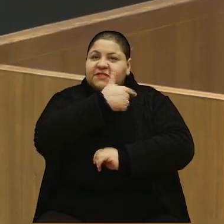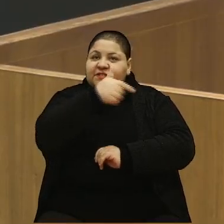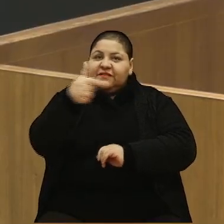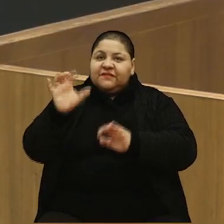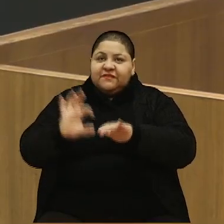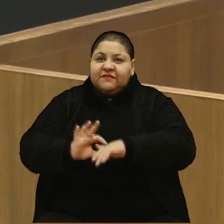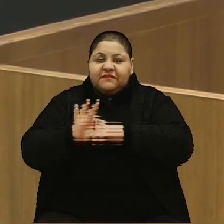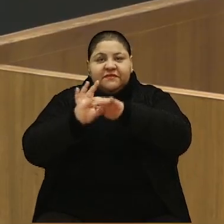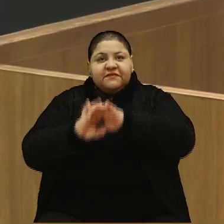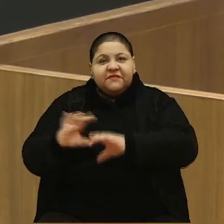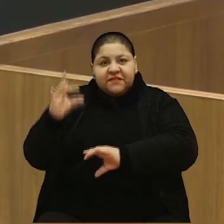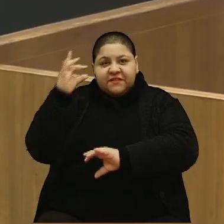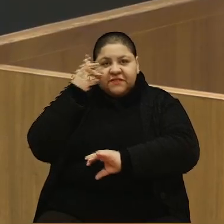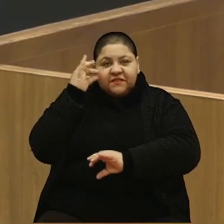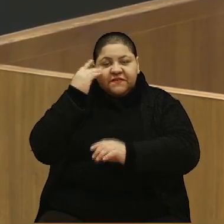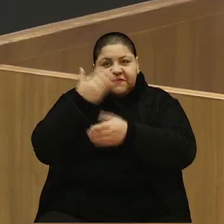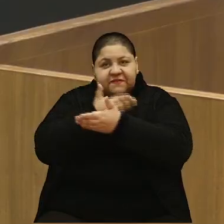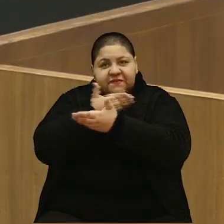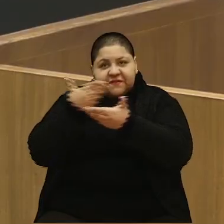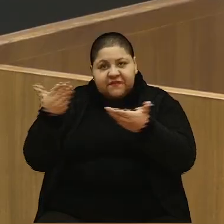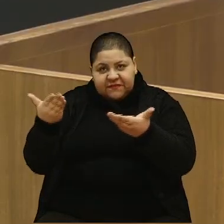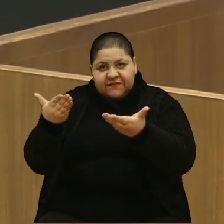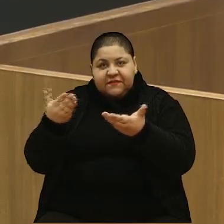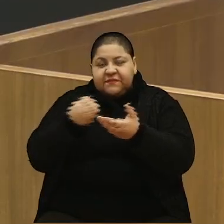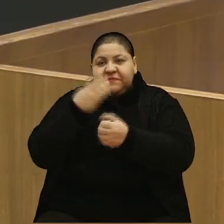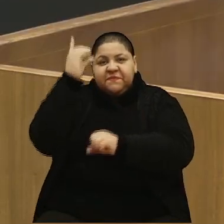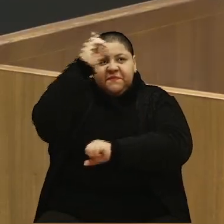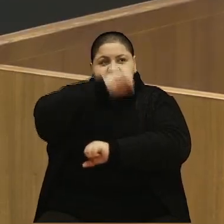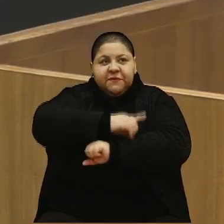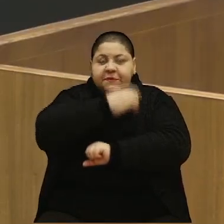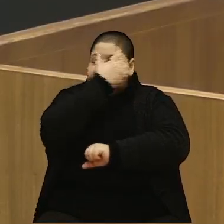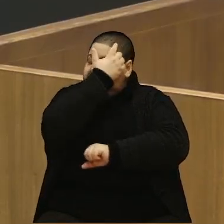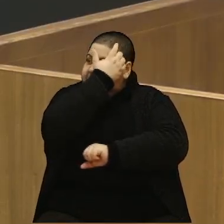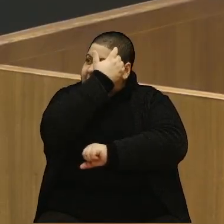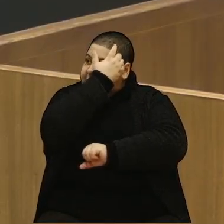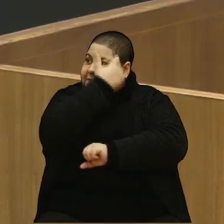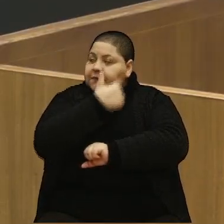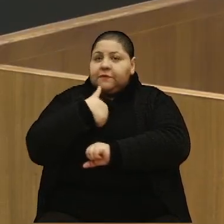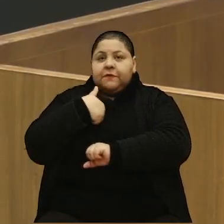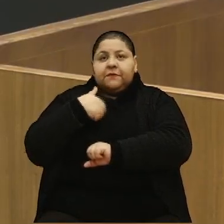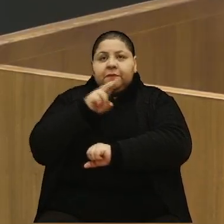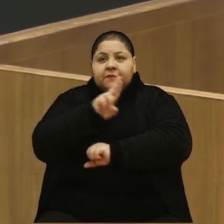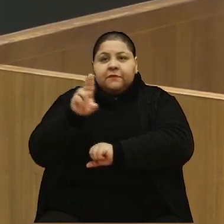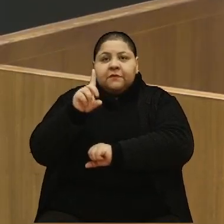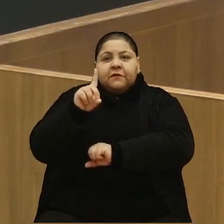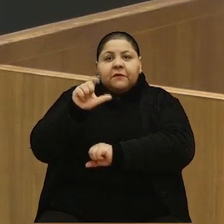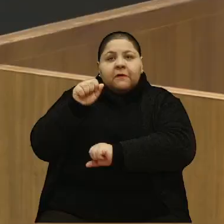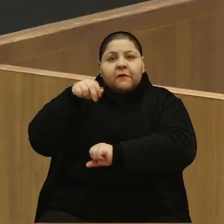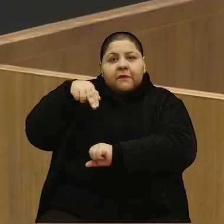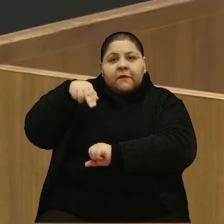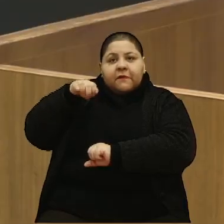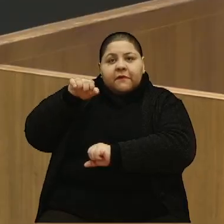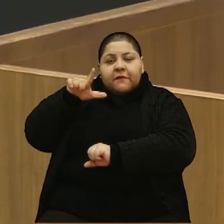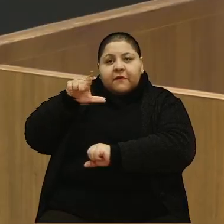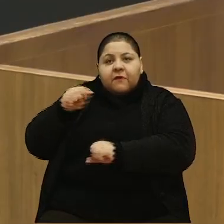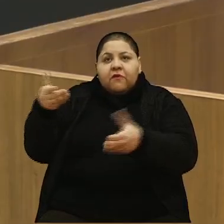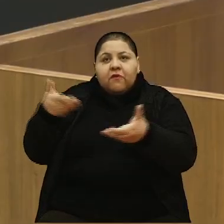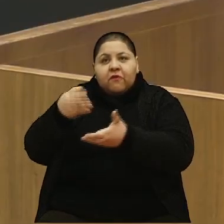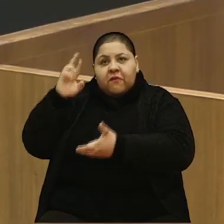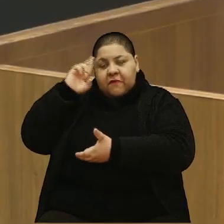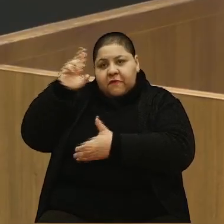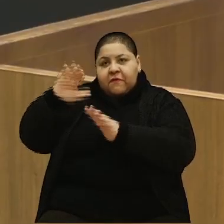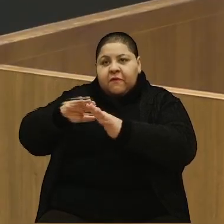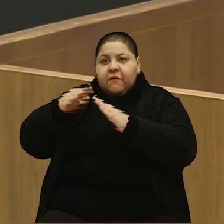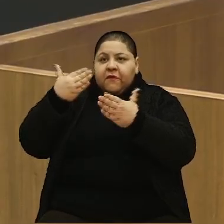autoridades presentes, senhoras e senhores, bom dia. Me chamo Daniela, estou de diretora da